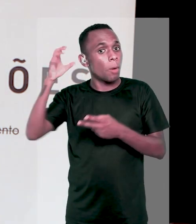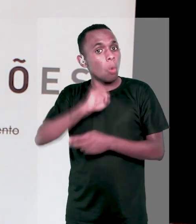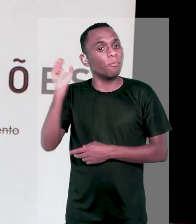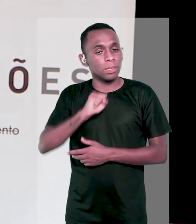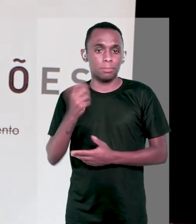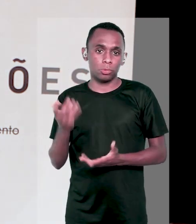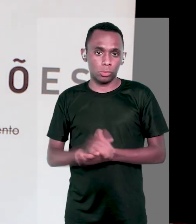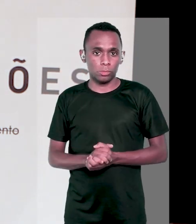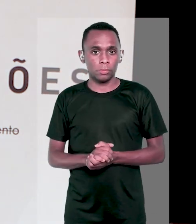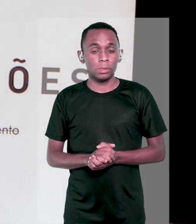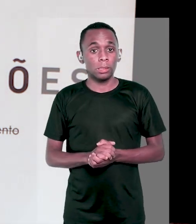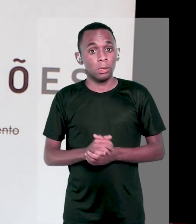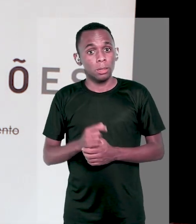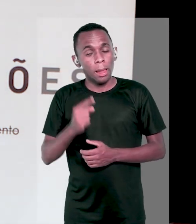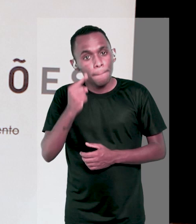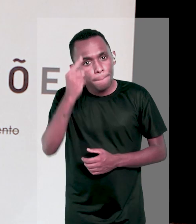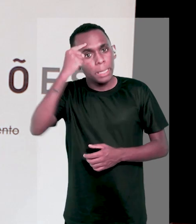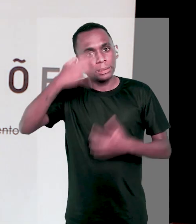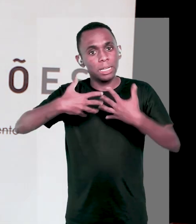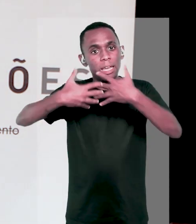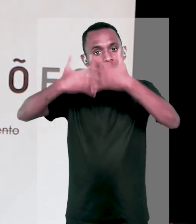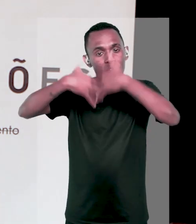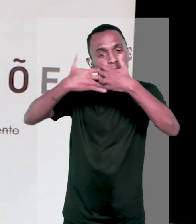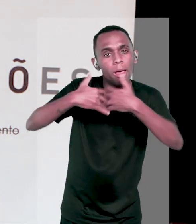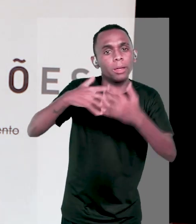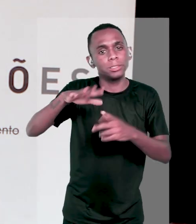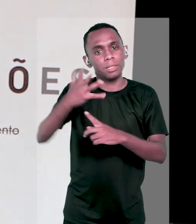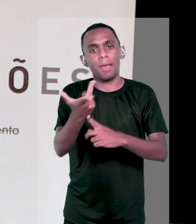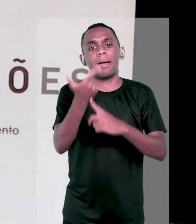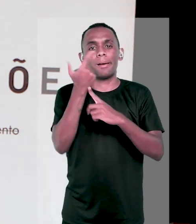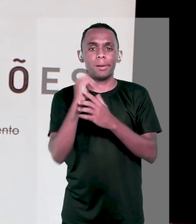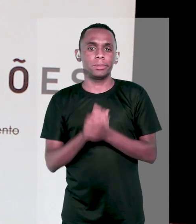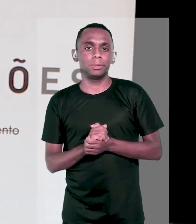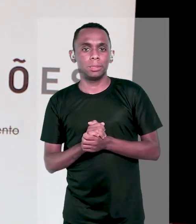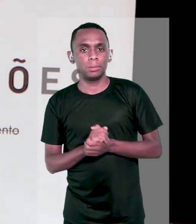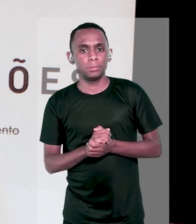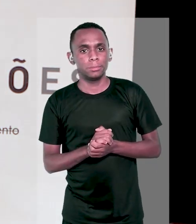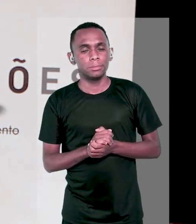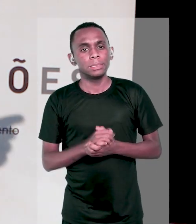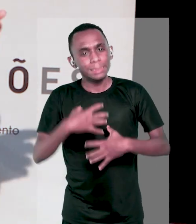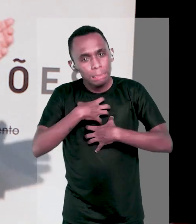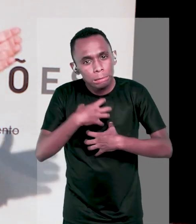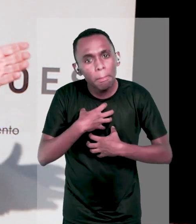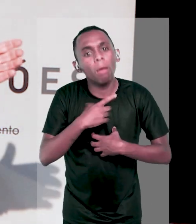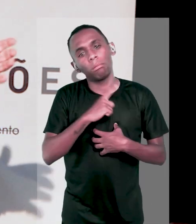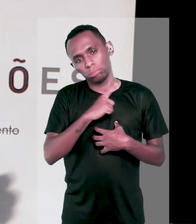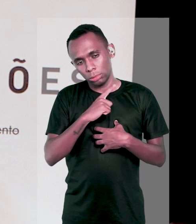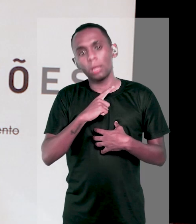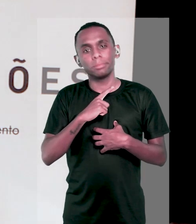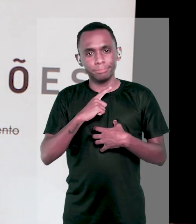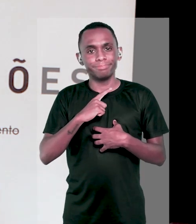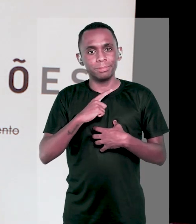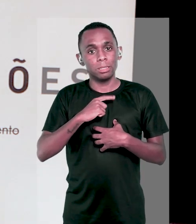ela é traiçoeira aqui porque a atração exercida pela arte sob a existência enquanto o corpo